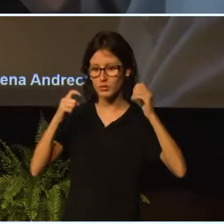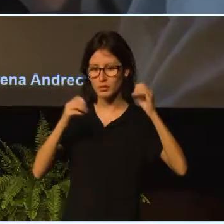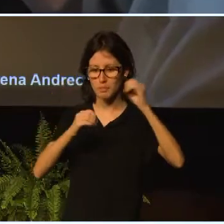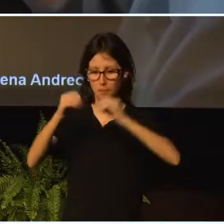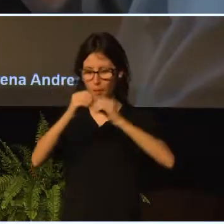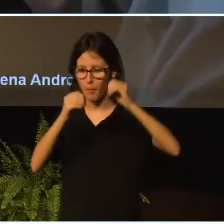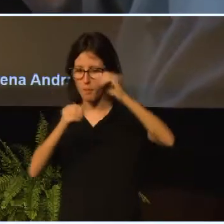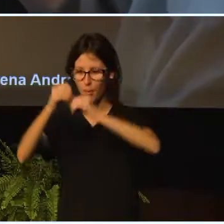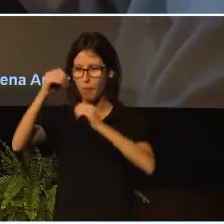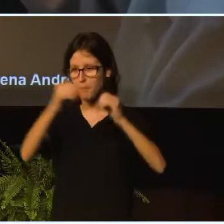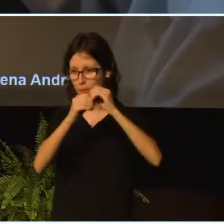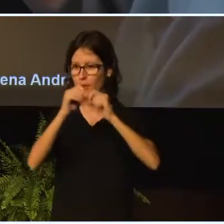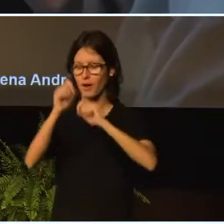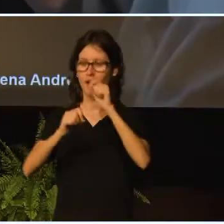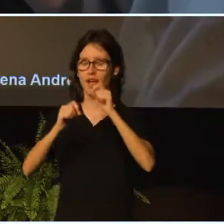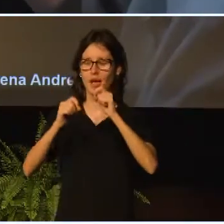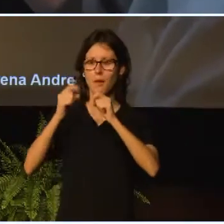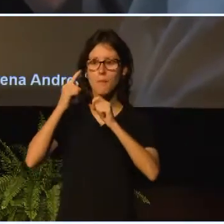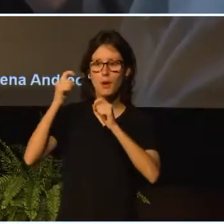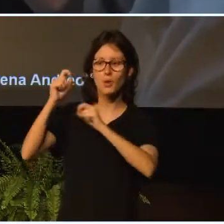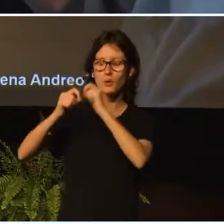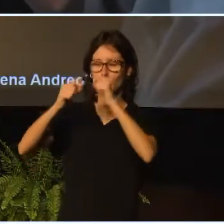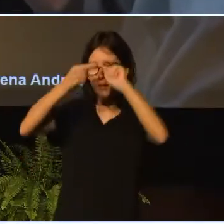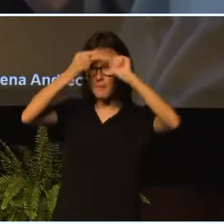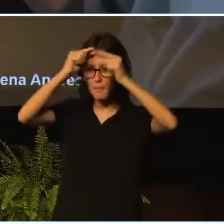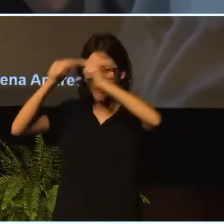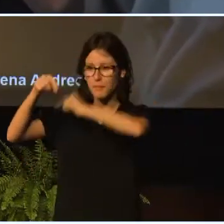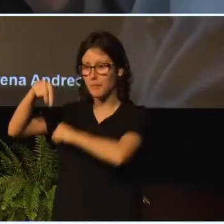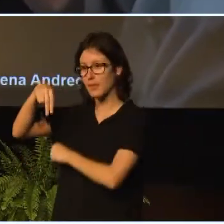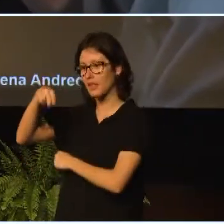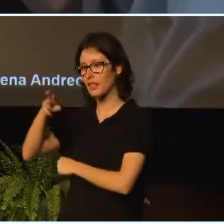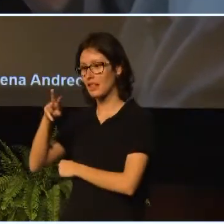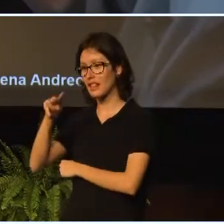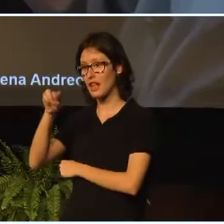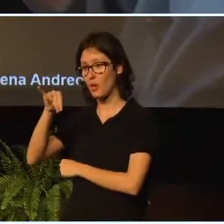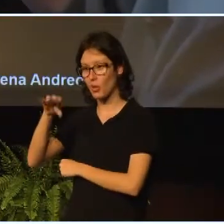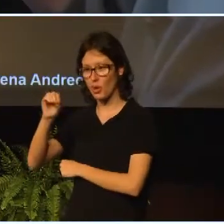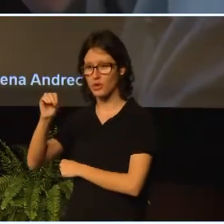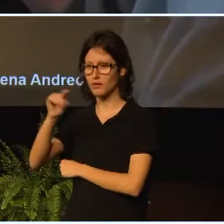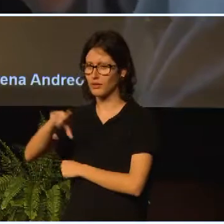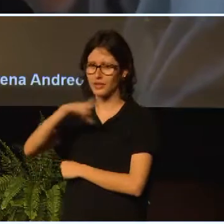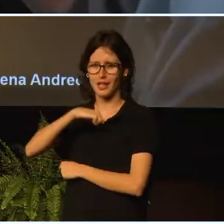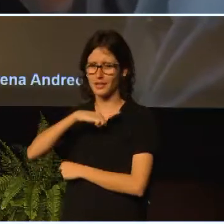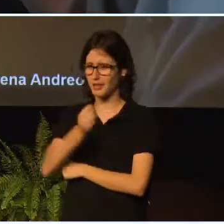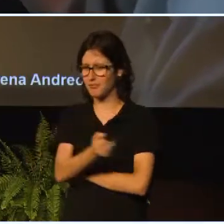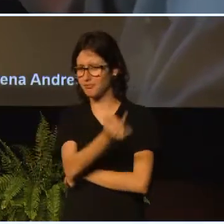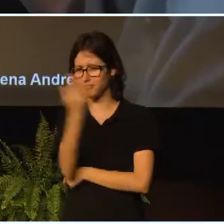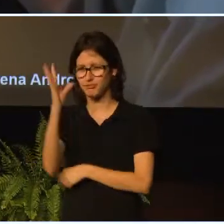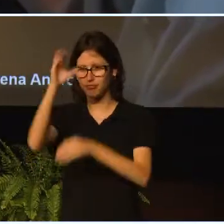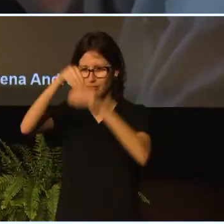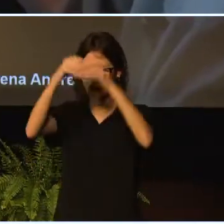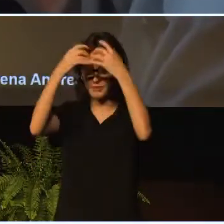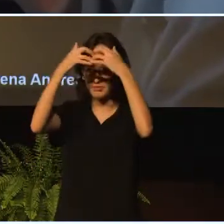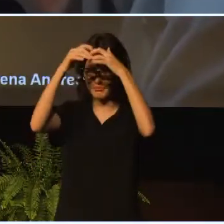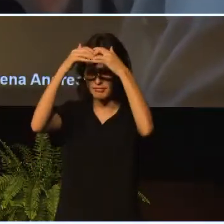um neurônio agora. São os neurônios disparando. Você tem bilhões de neurônios no seu cérebro. Aqui é um exemplo